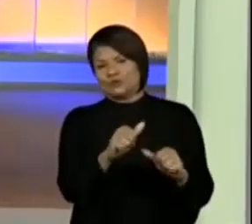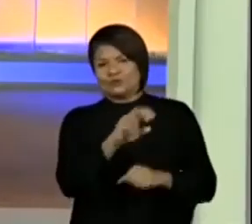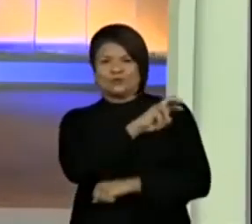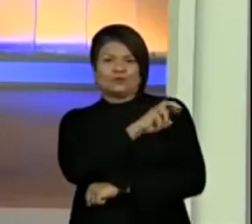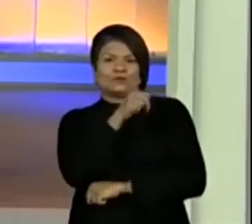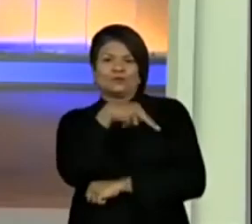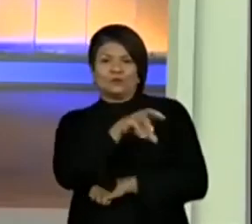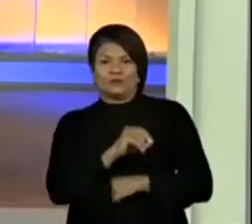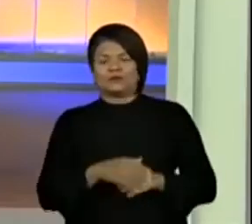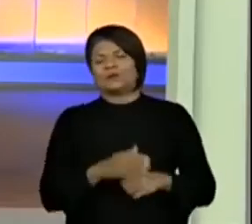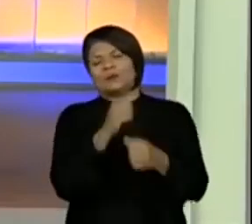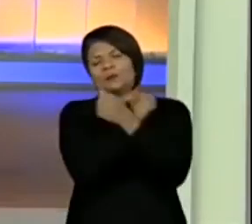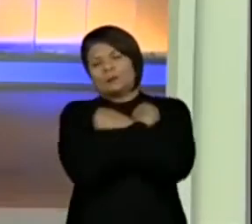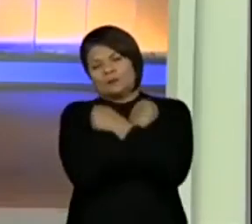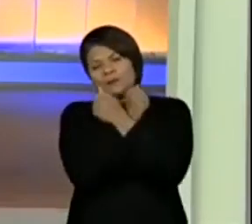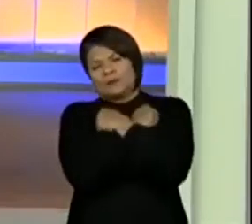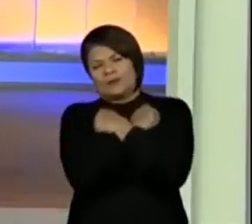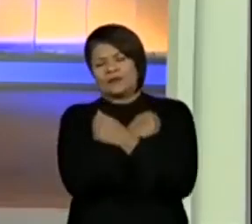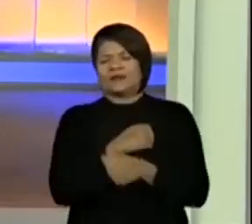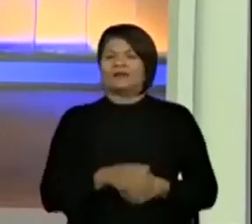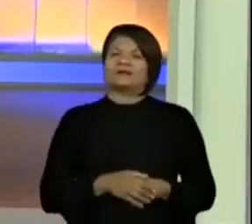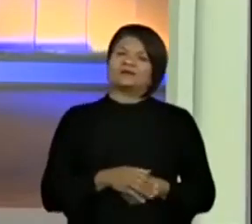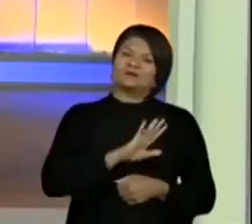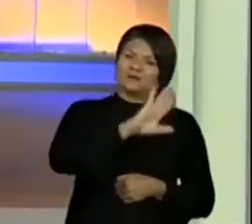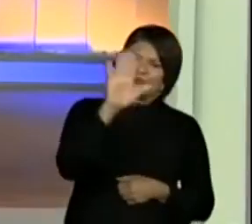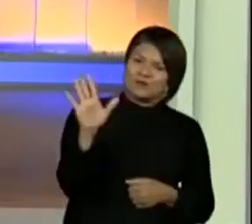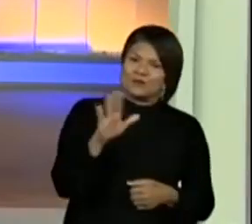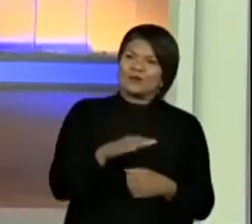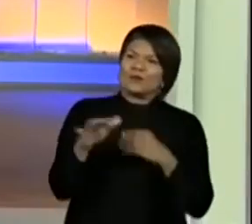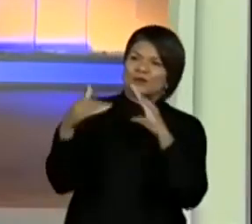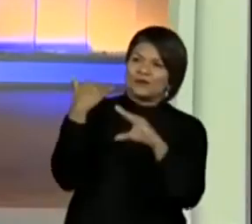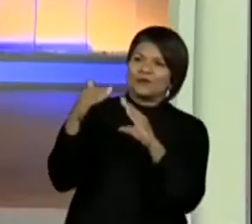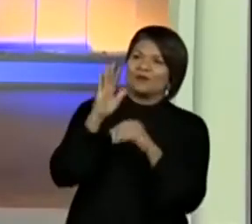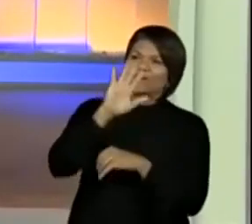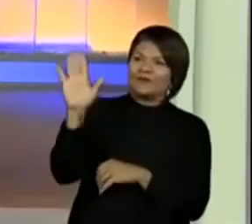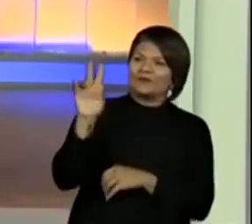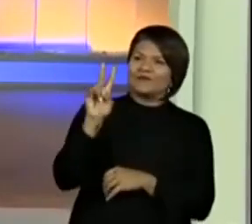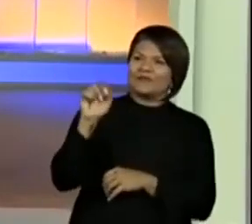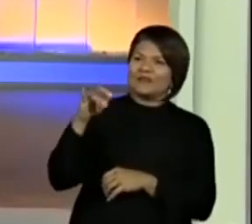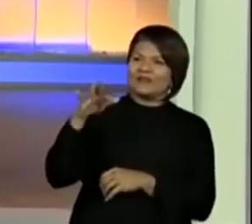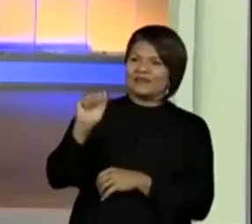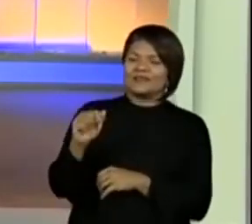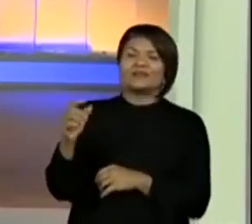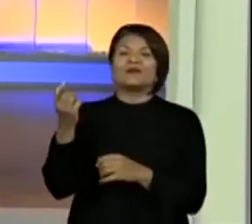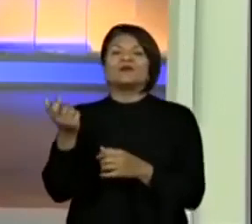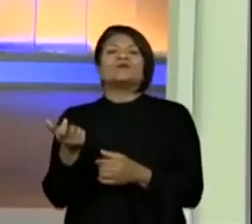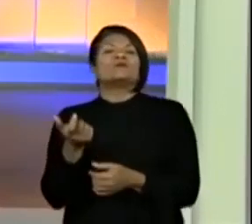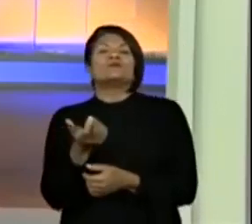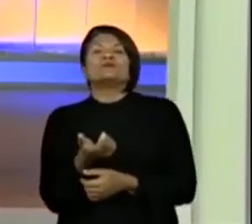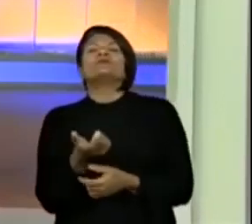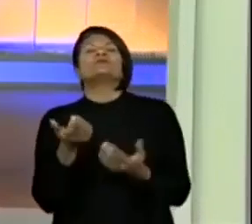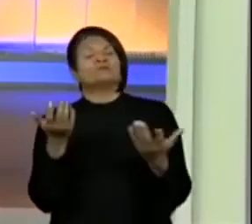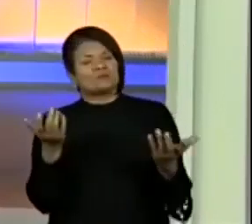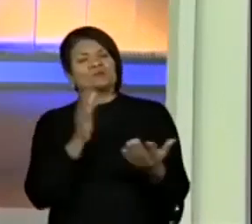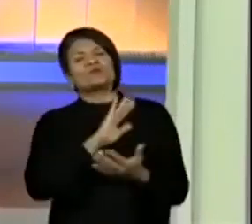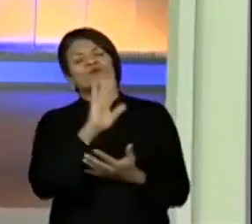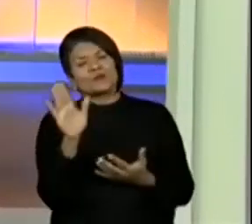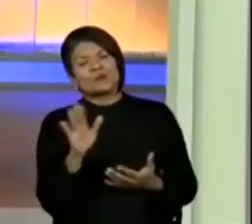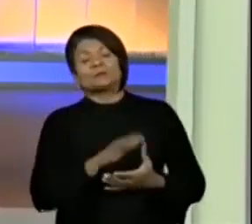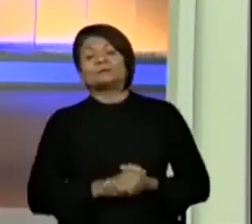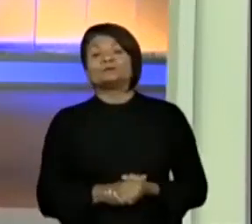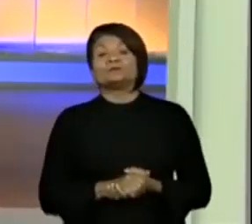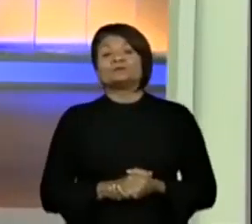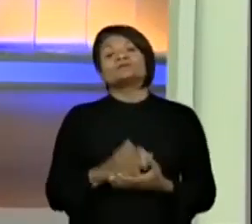5º ano, um abraço, manda um oi aí pra gente. Oi, olá, Vânia, um monte de gente bacana, um oi.